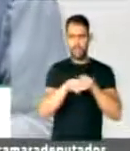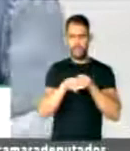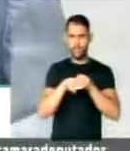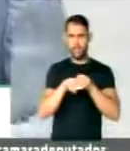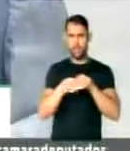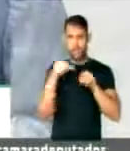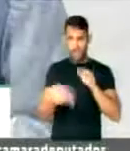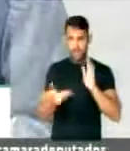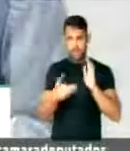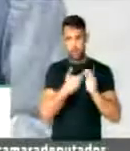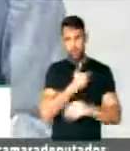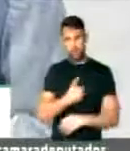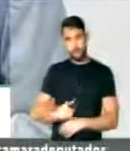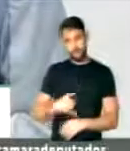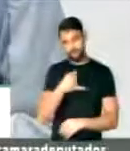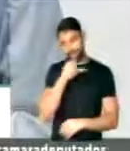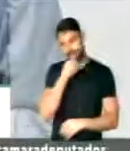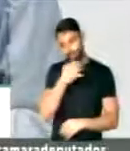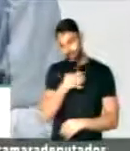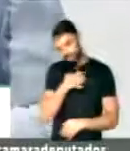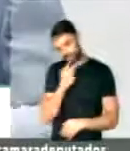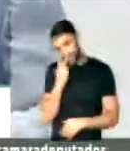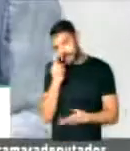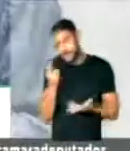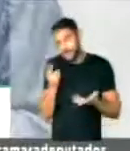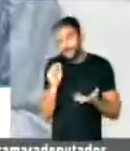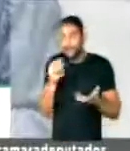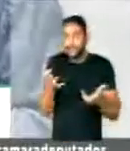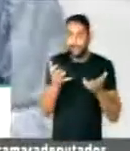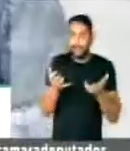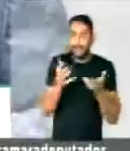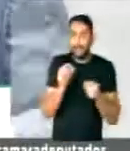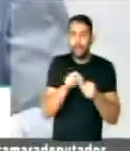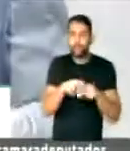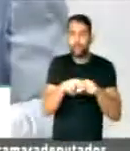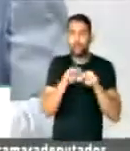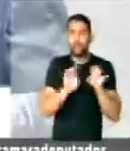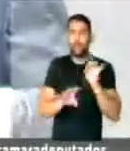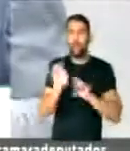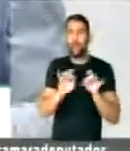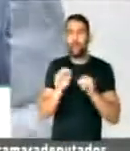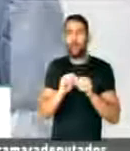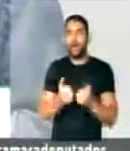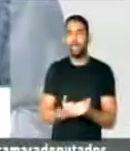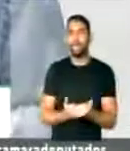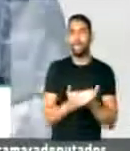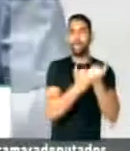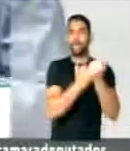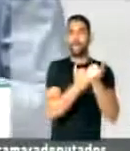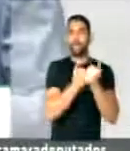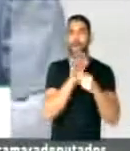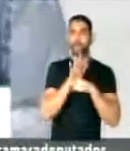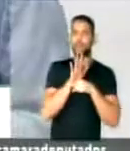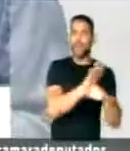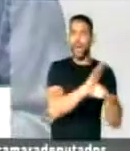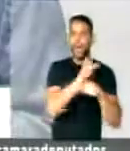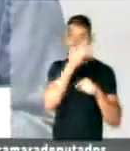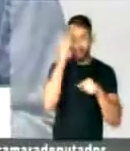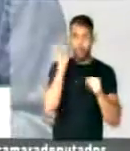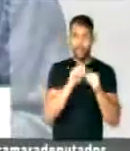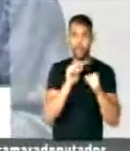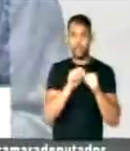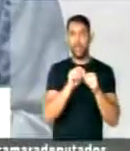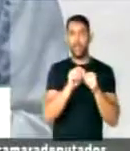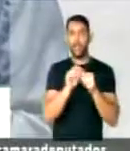governo, infelizmente, parece que quer apenas favorecer aqueles que